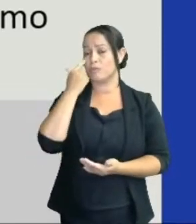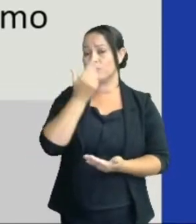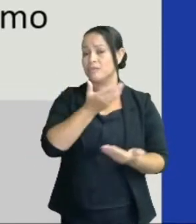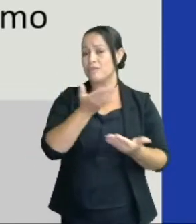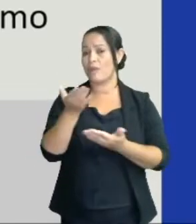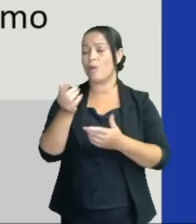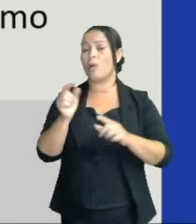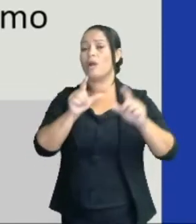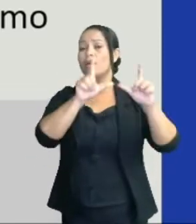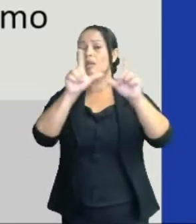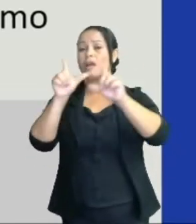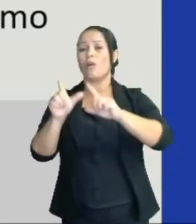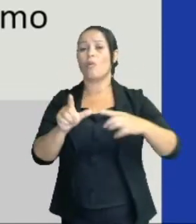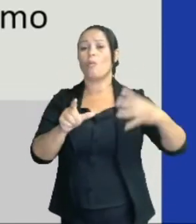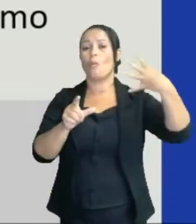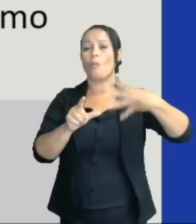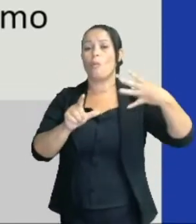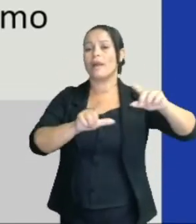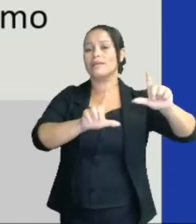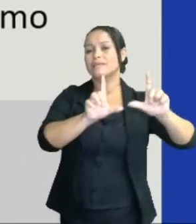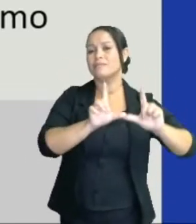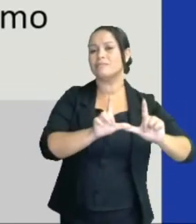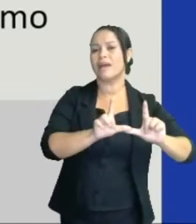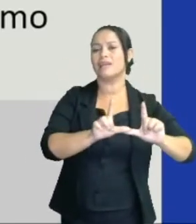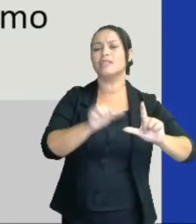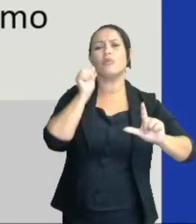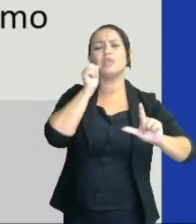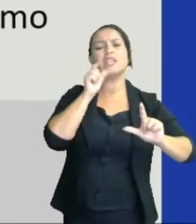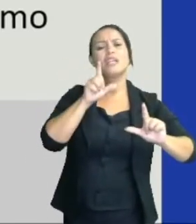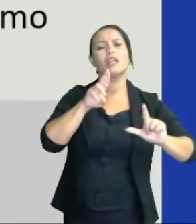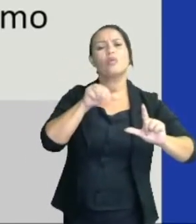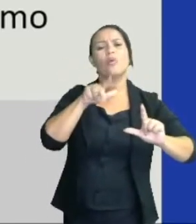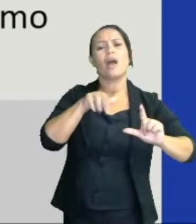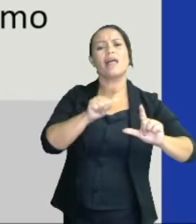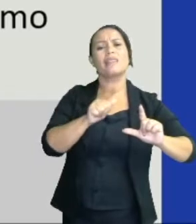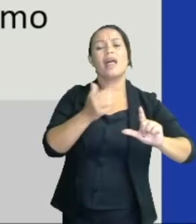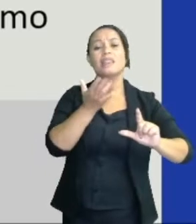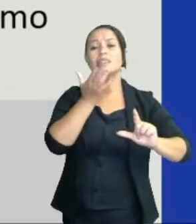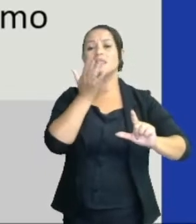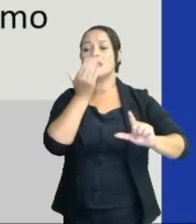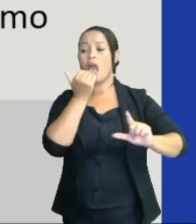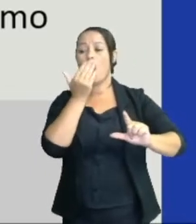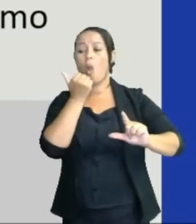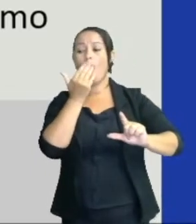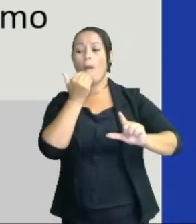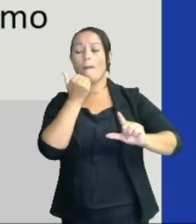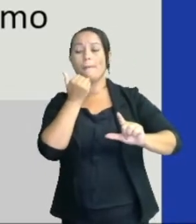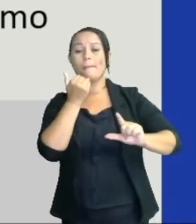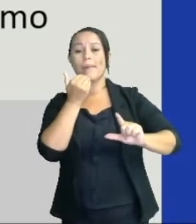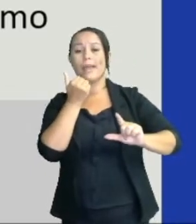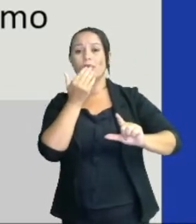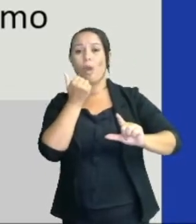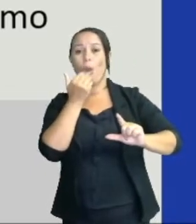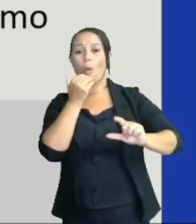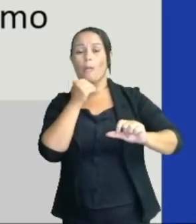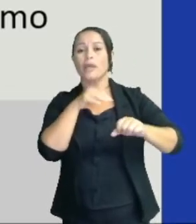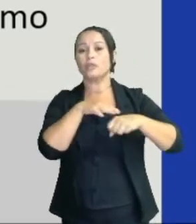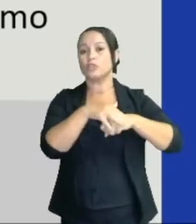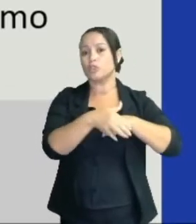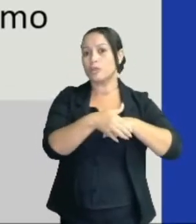observar agora a quarta cena. Luana está fazendo sua refeição, está tomando seu